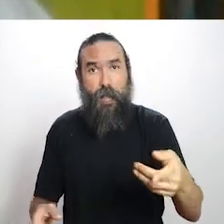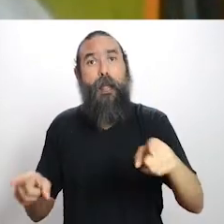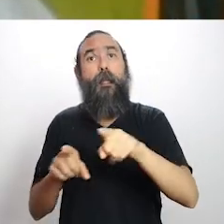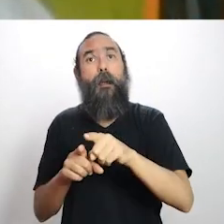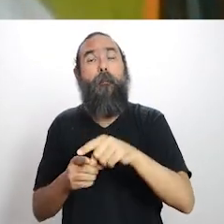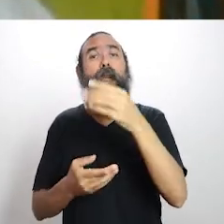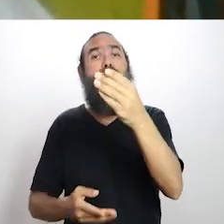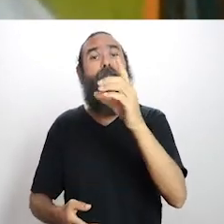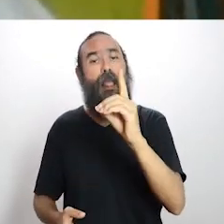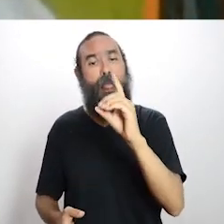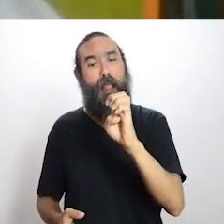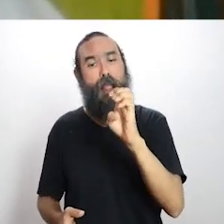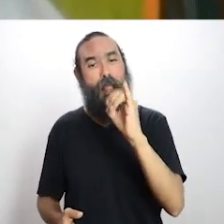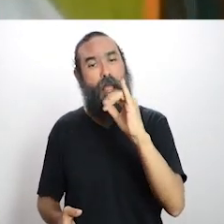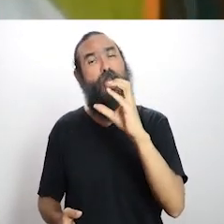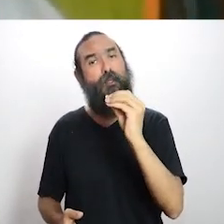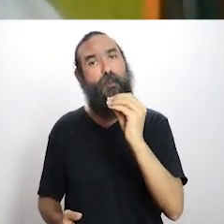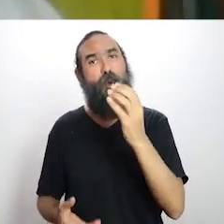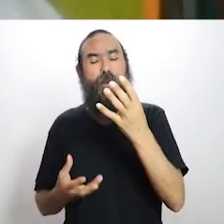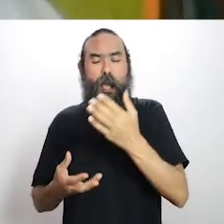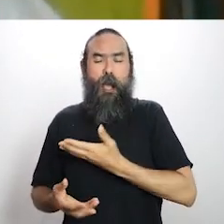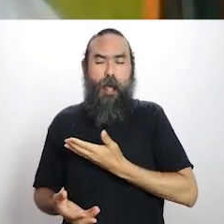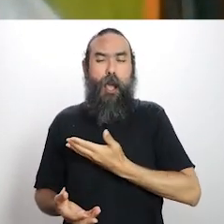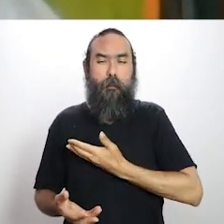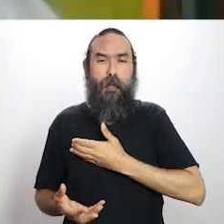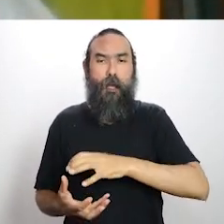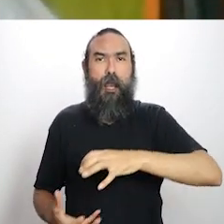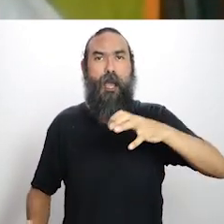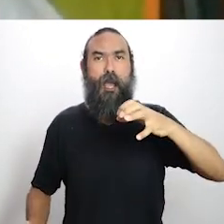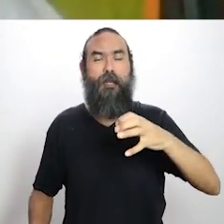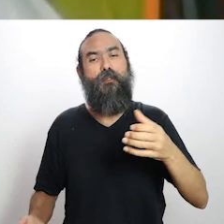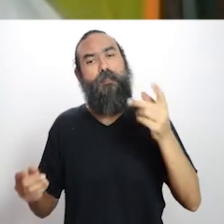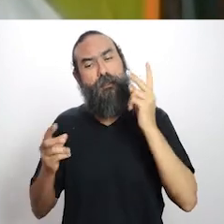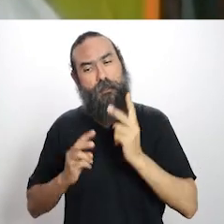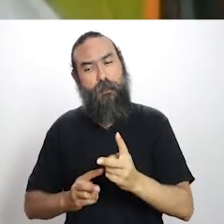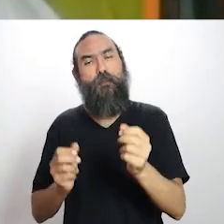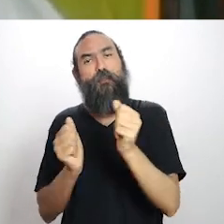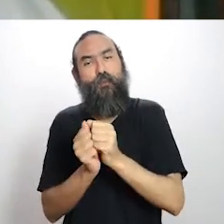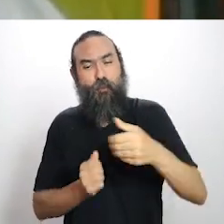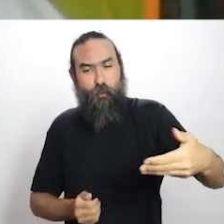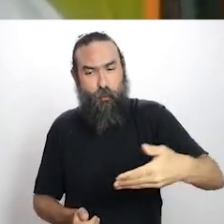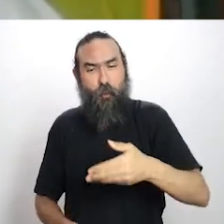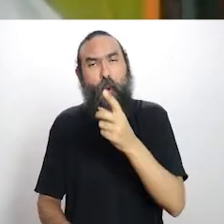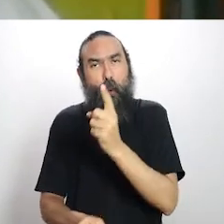Descoutinho, grande amigo, parte também da construção conjunta.